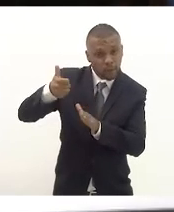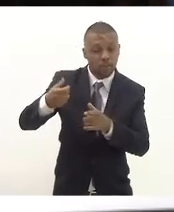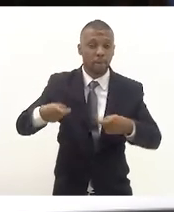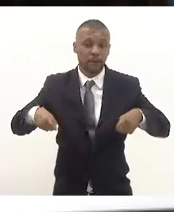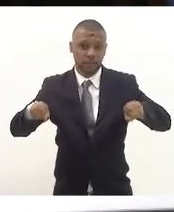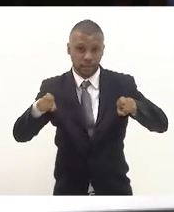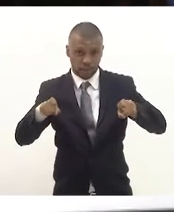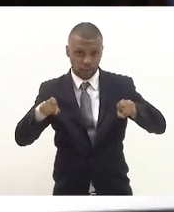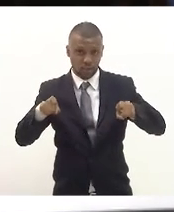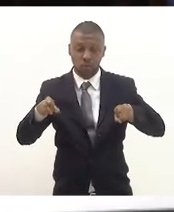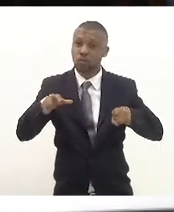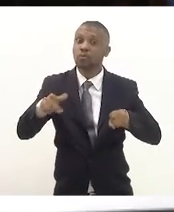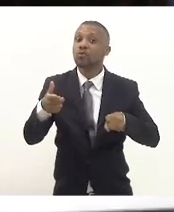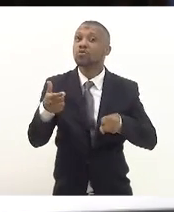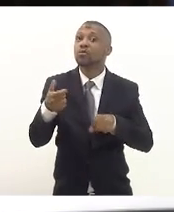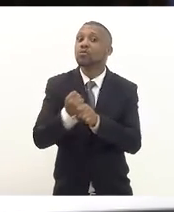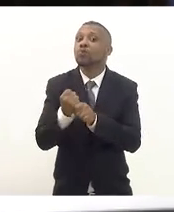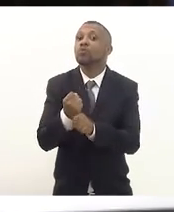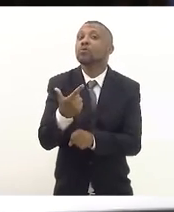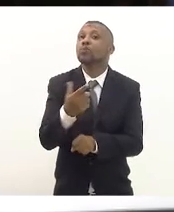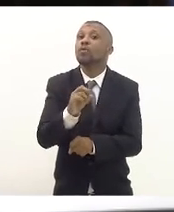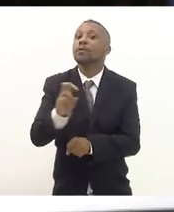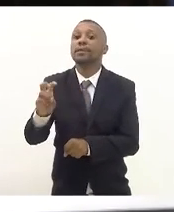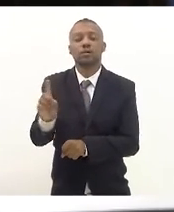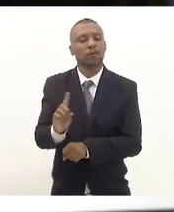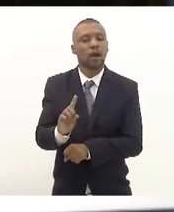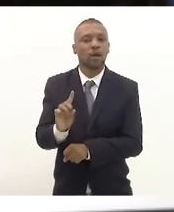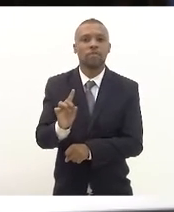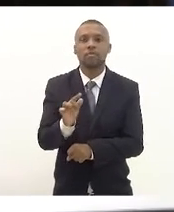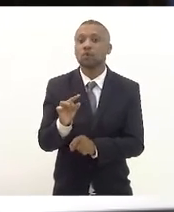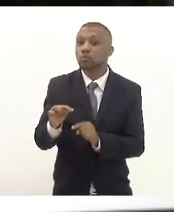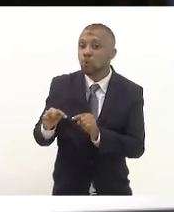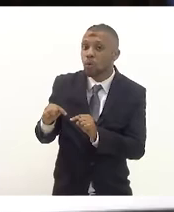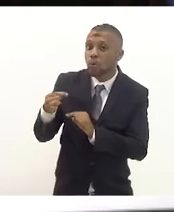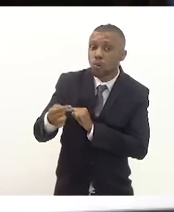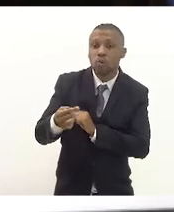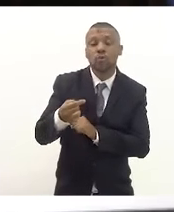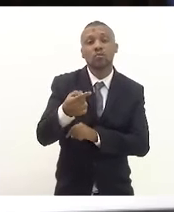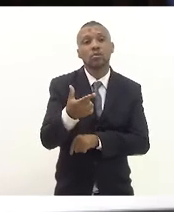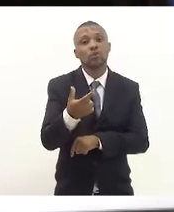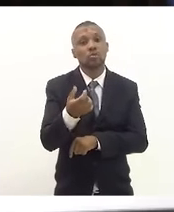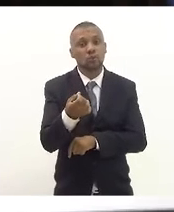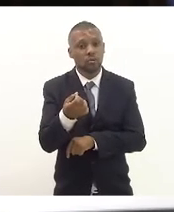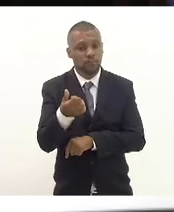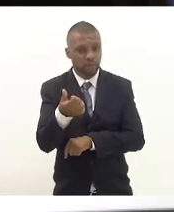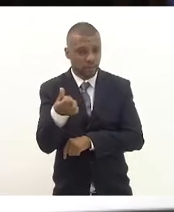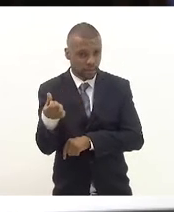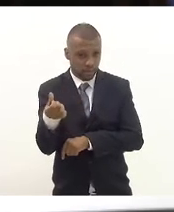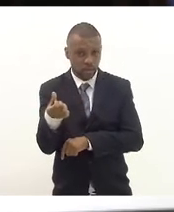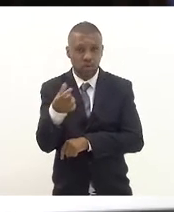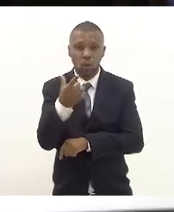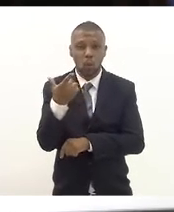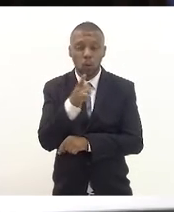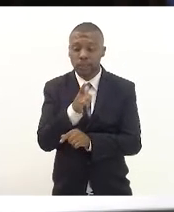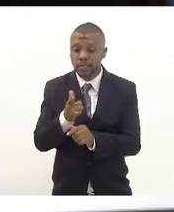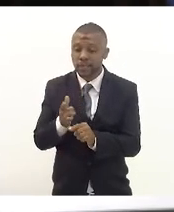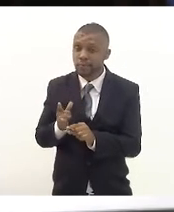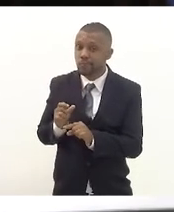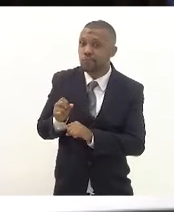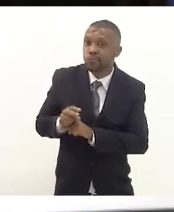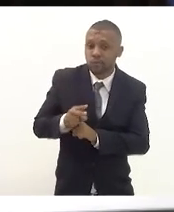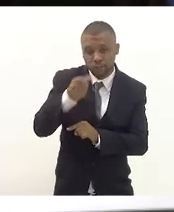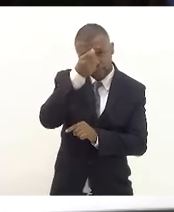releito não do primeiro de 2005 mais do mandato de 2016 eu tive esse